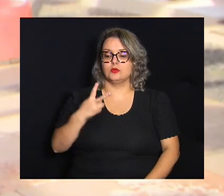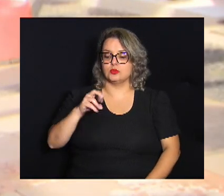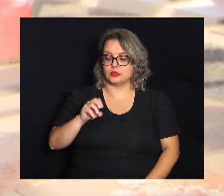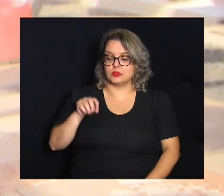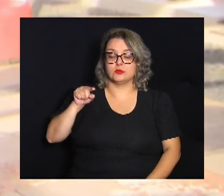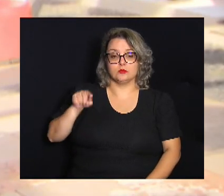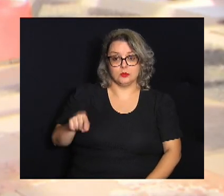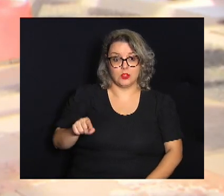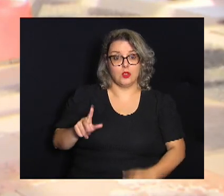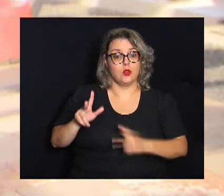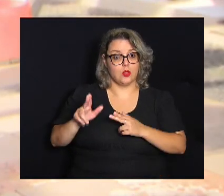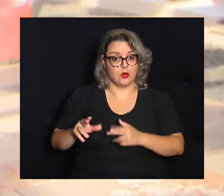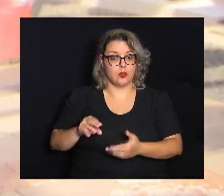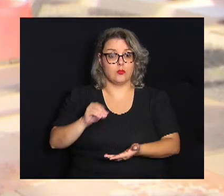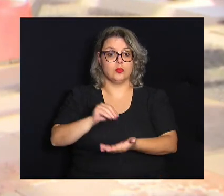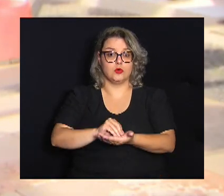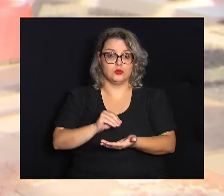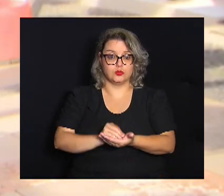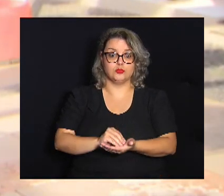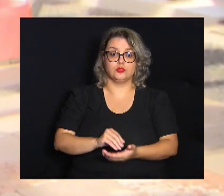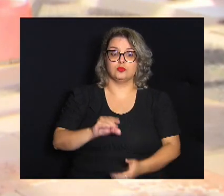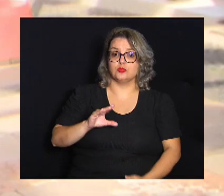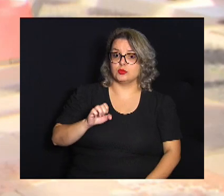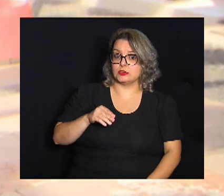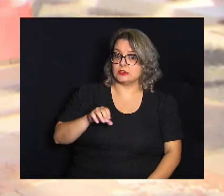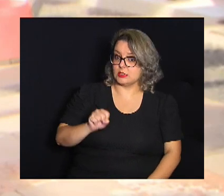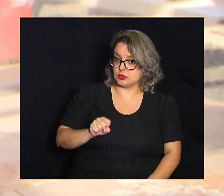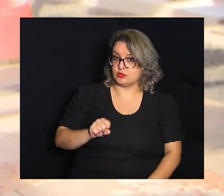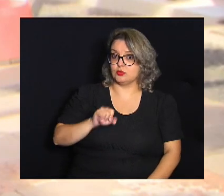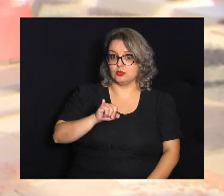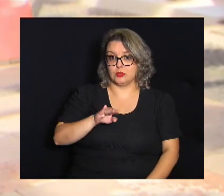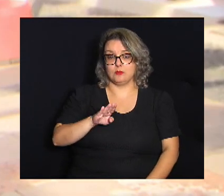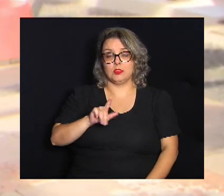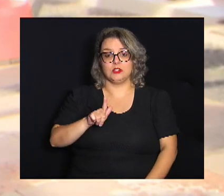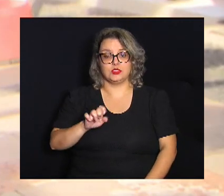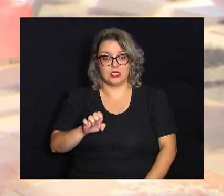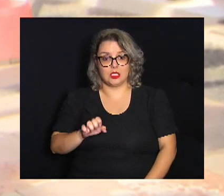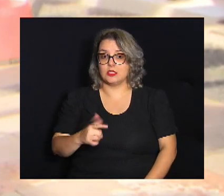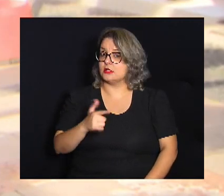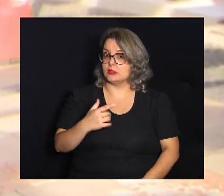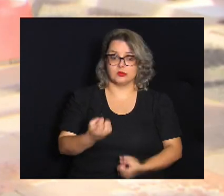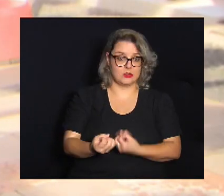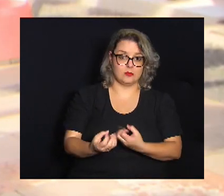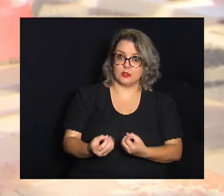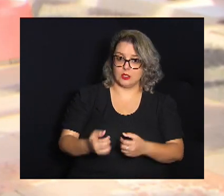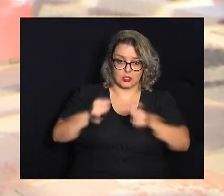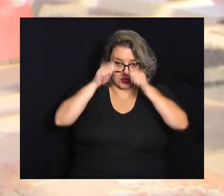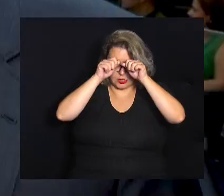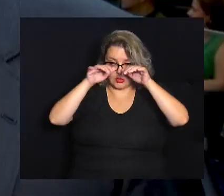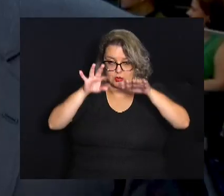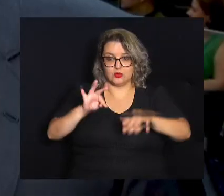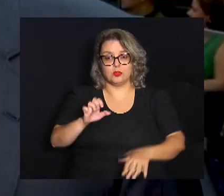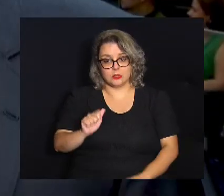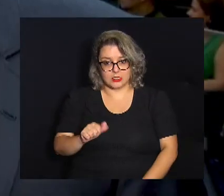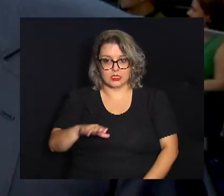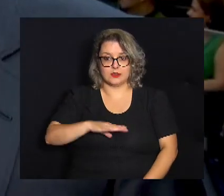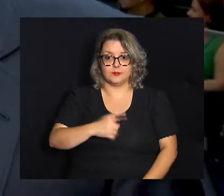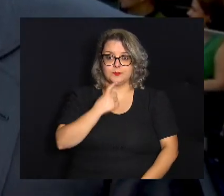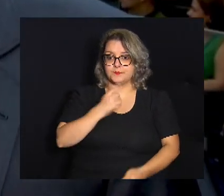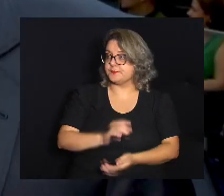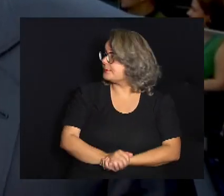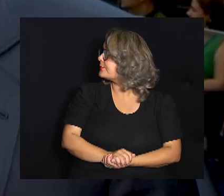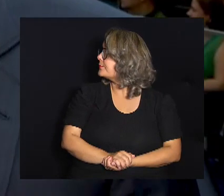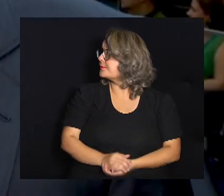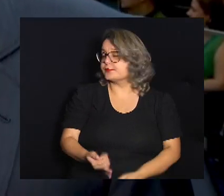de acordo com o último censo do IBGE, não há informações sobre o número de pessoas com diagnóstico do TEA na cidade. É muito